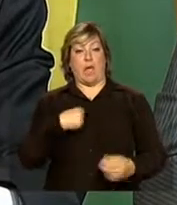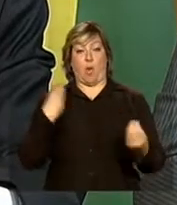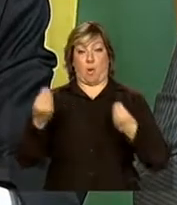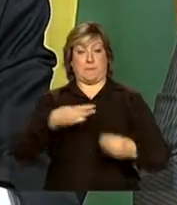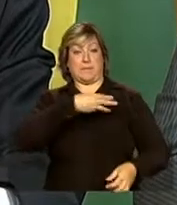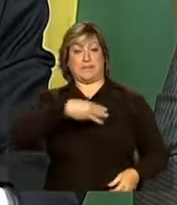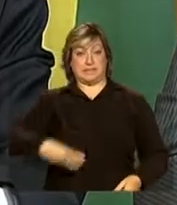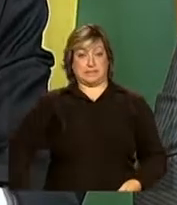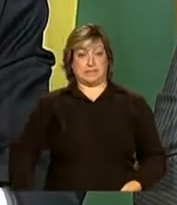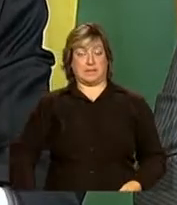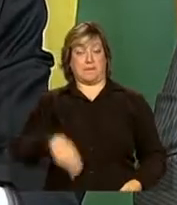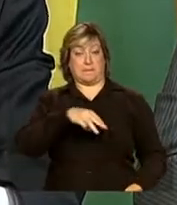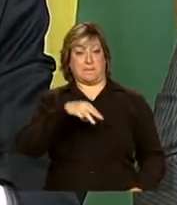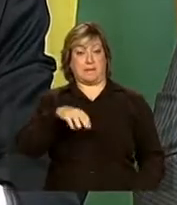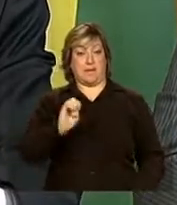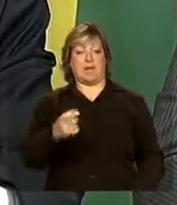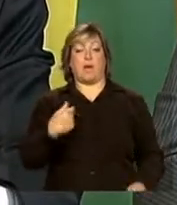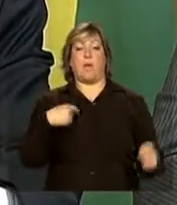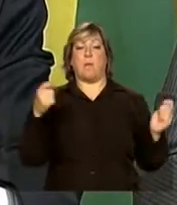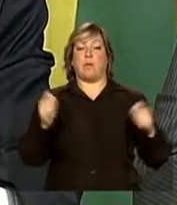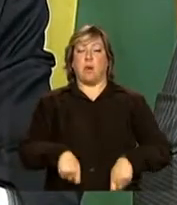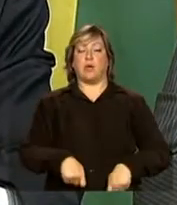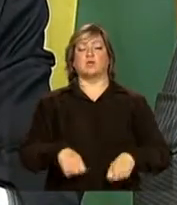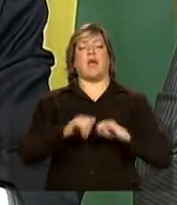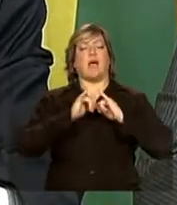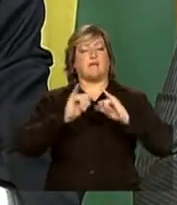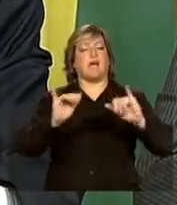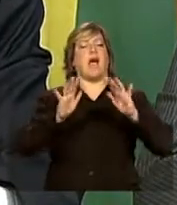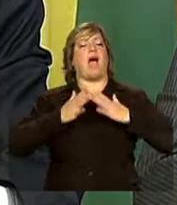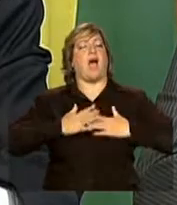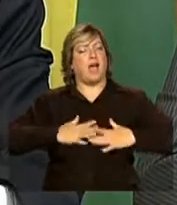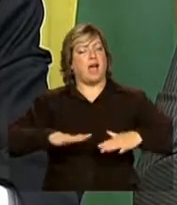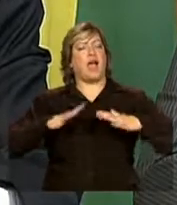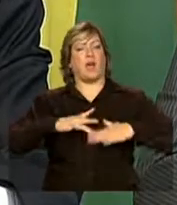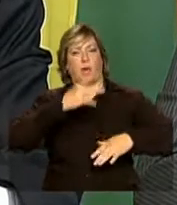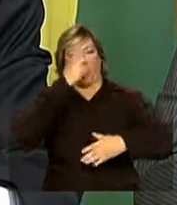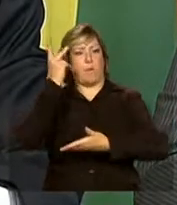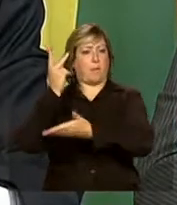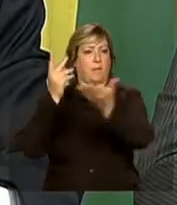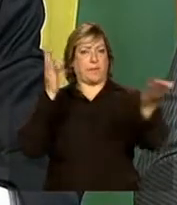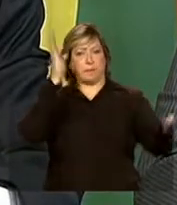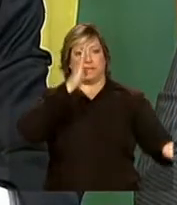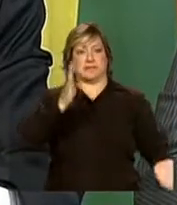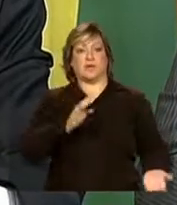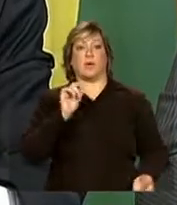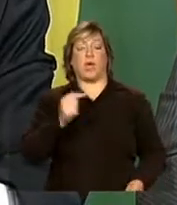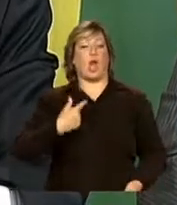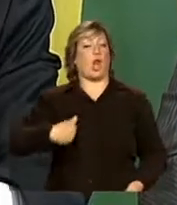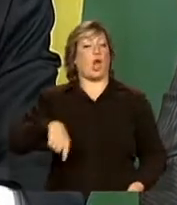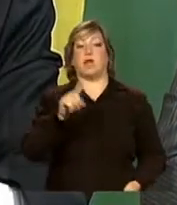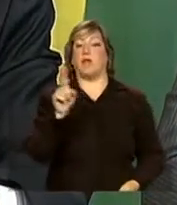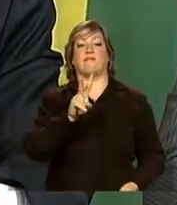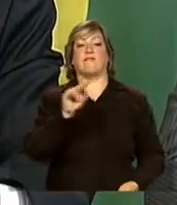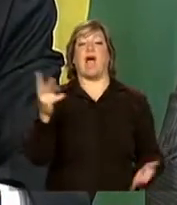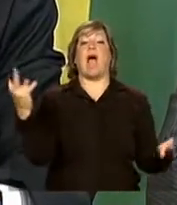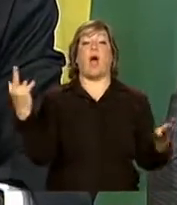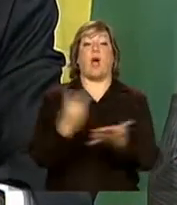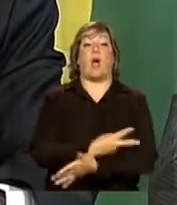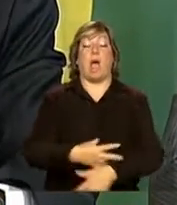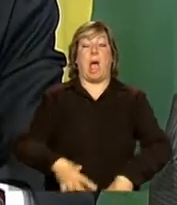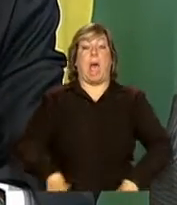Estado de Minas e Energia, posso tranquilizar a população brasileira de que nós não